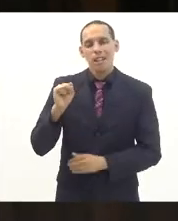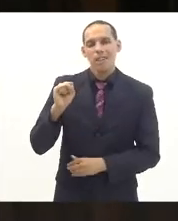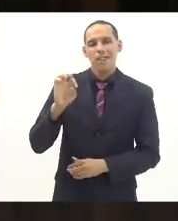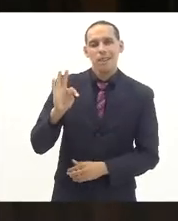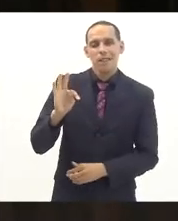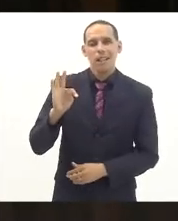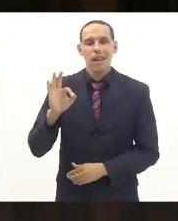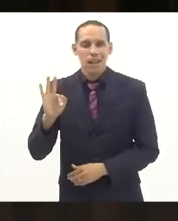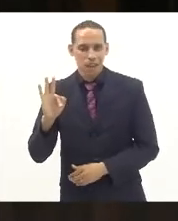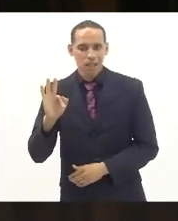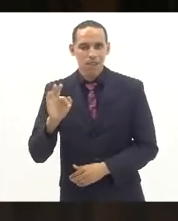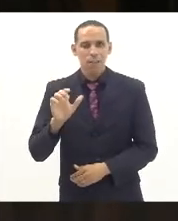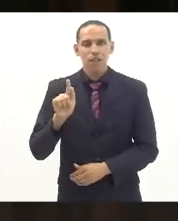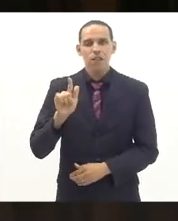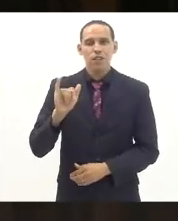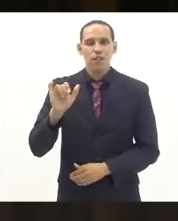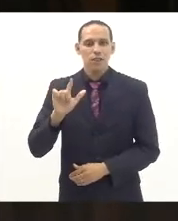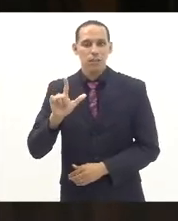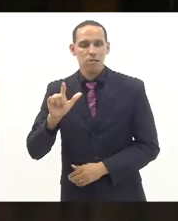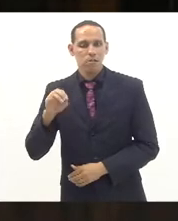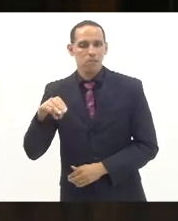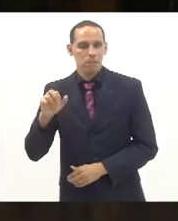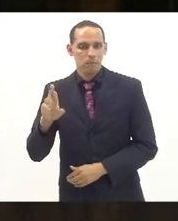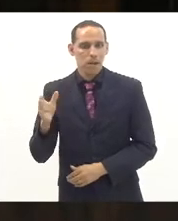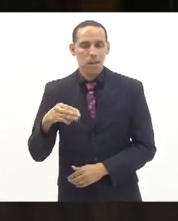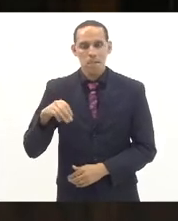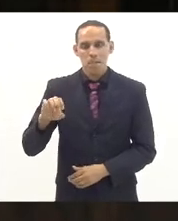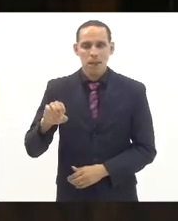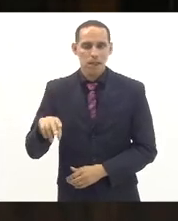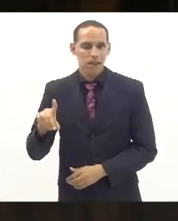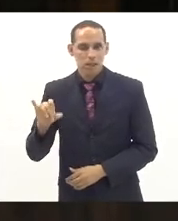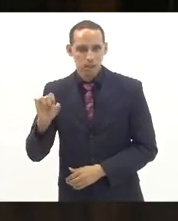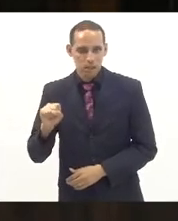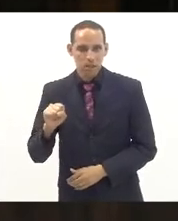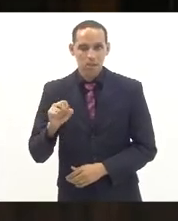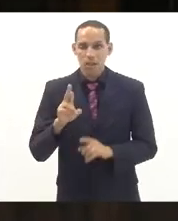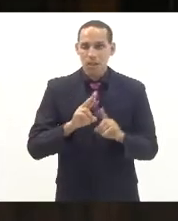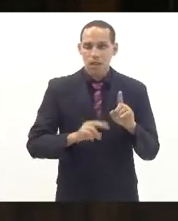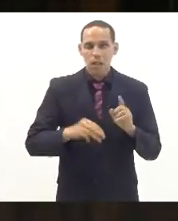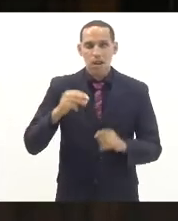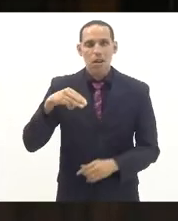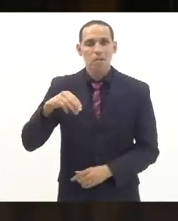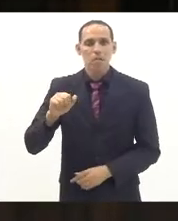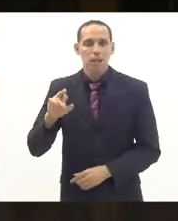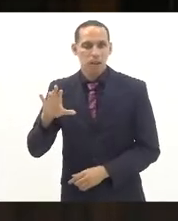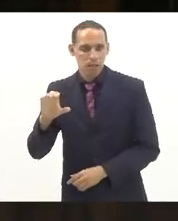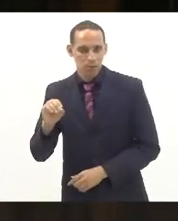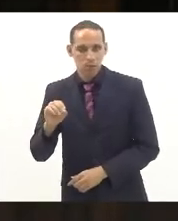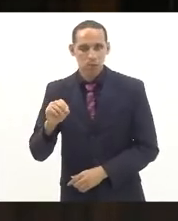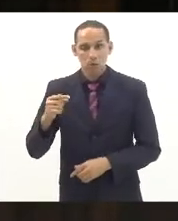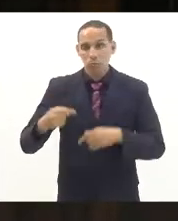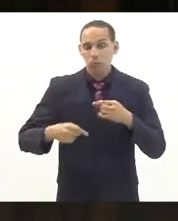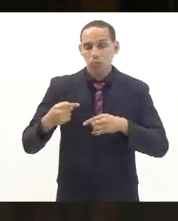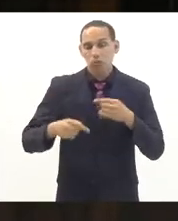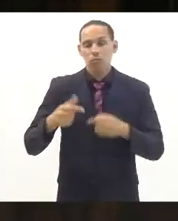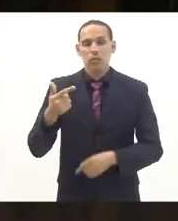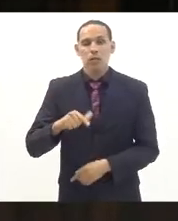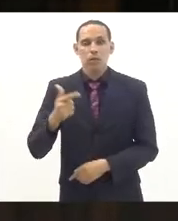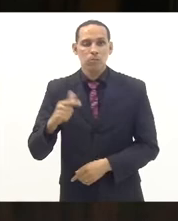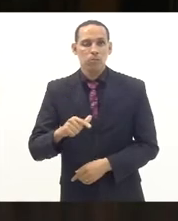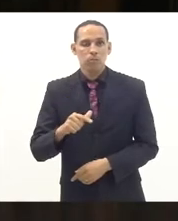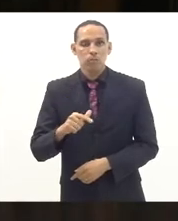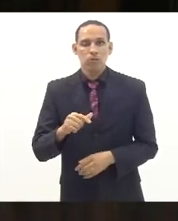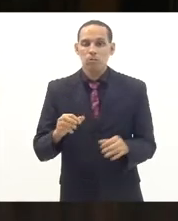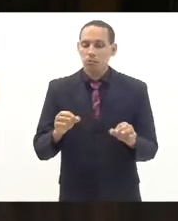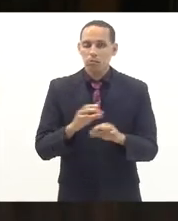Mendes parecida a comissão de normas internas e proposições externas favorável relator Deputado Márcio canela em discussão Novembro que Queira